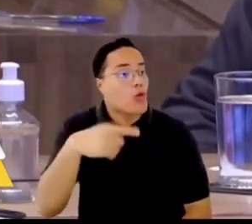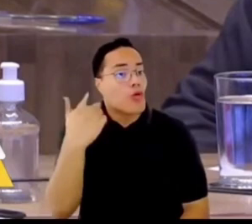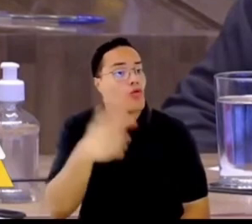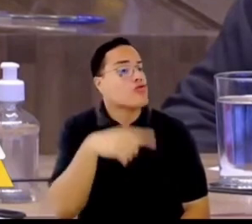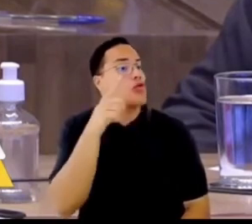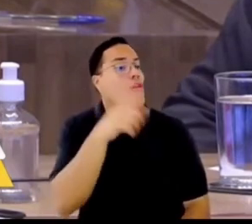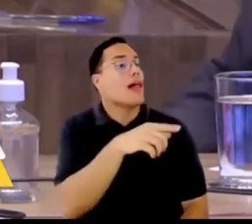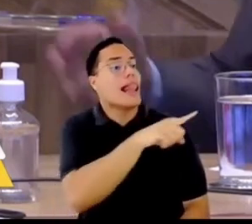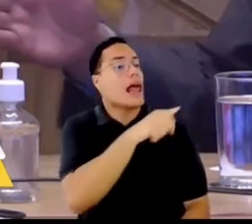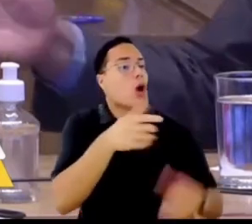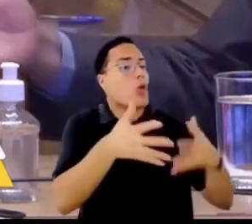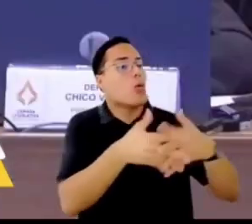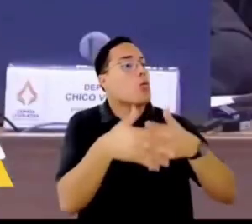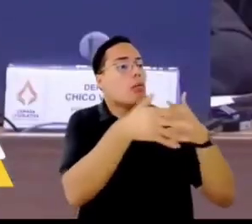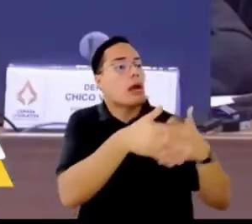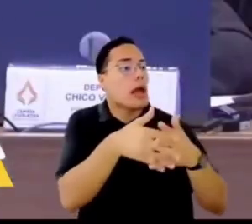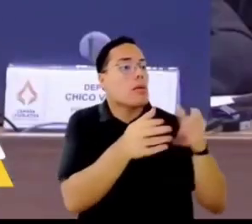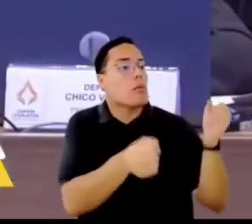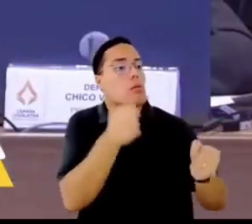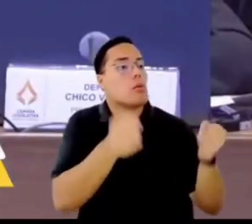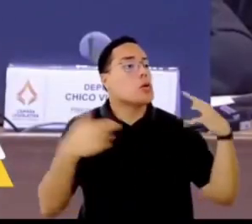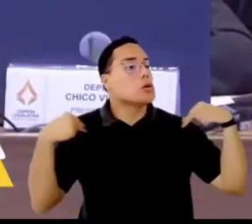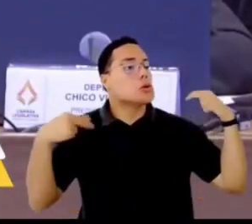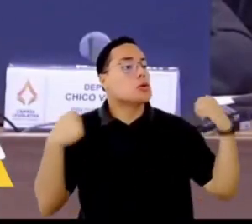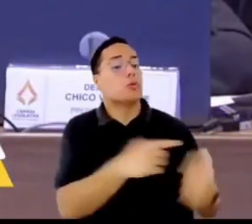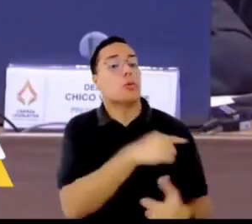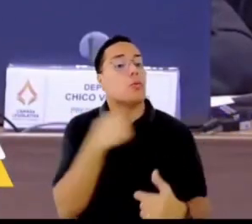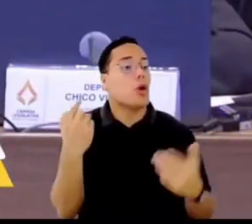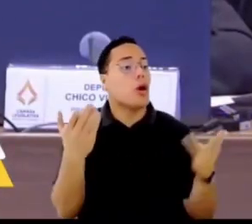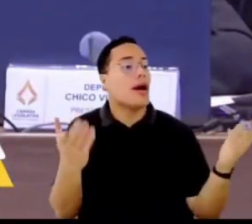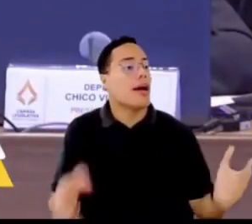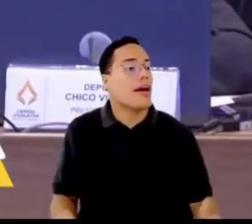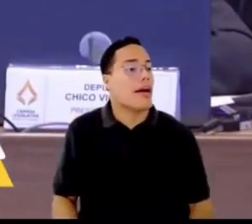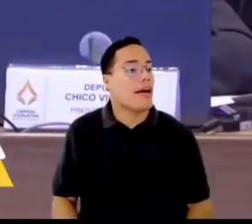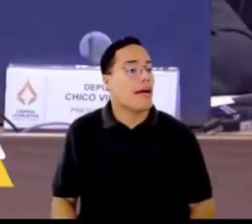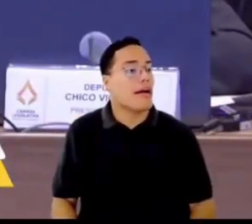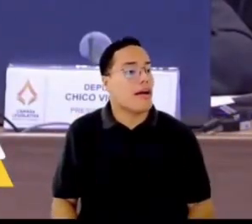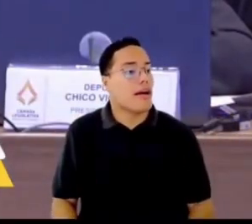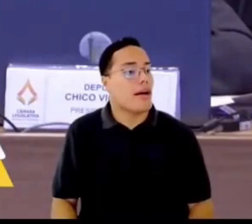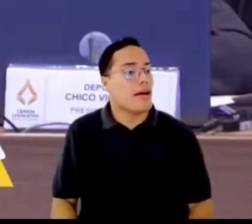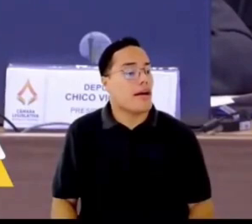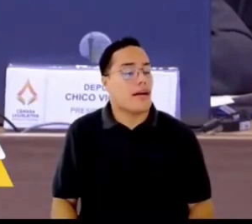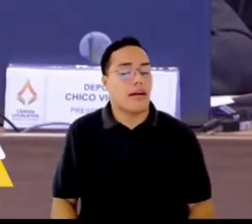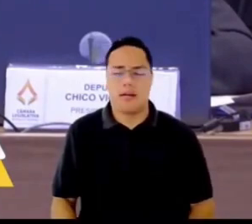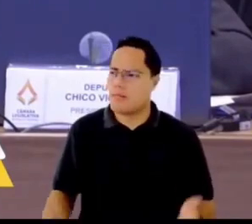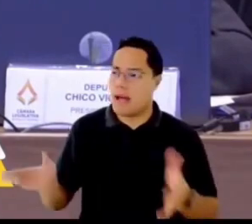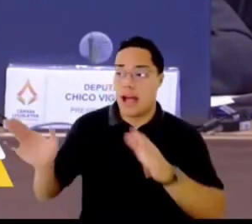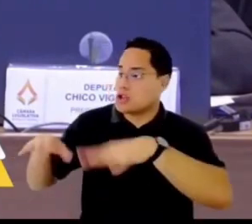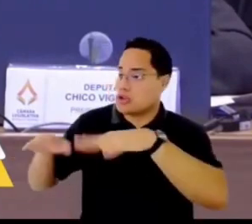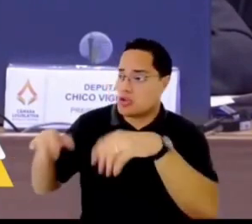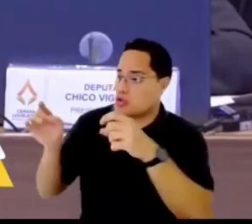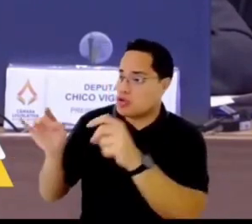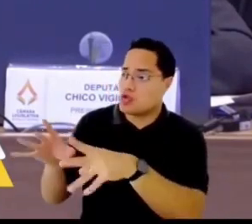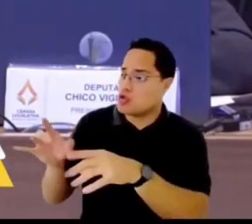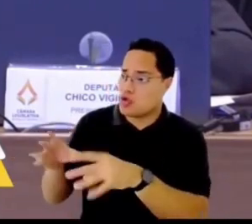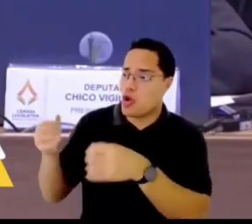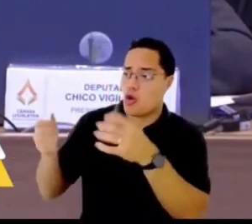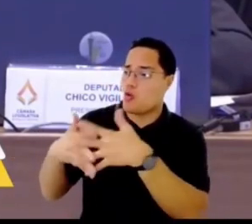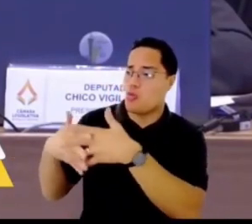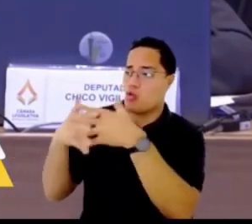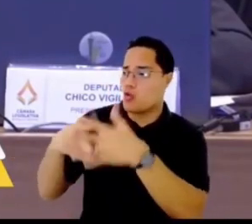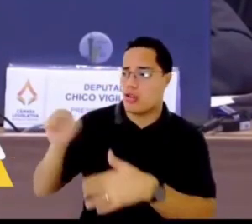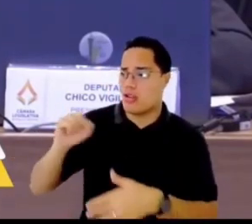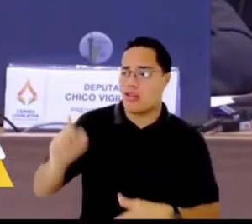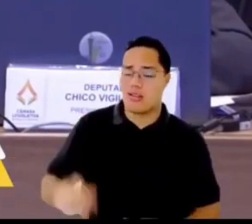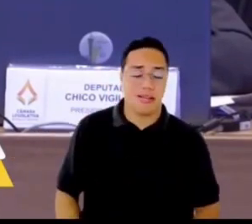aquela explosão... Aquele Mas caminhão não era explodisse. Só um motorista, aquele caminhão explode, era milhares de pessoas. Até o meu veículo poderia ser atingido. O senhor